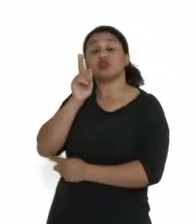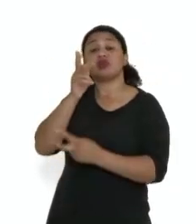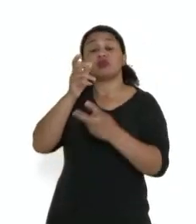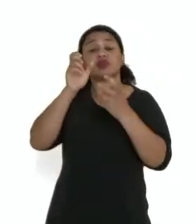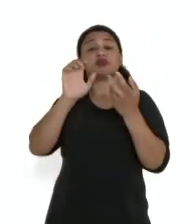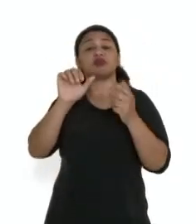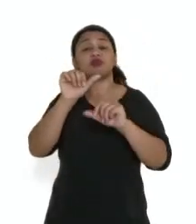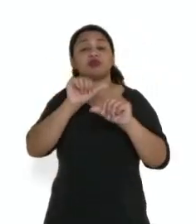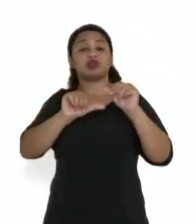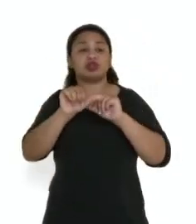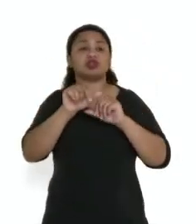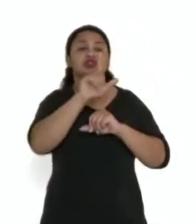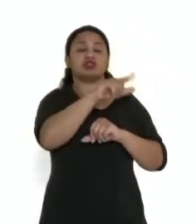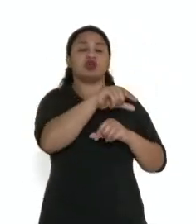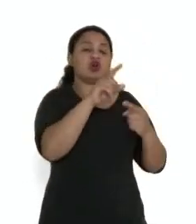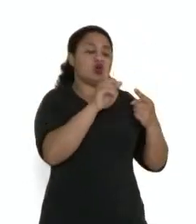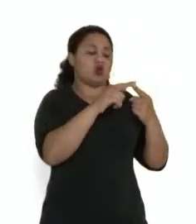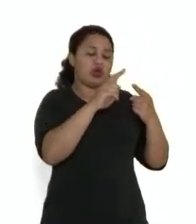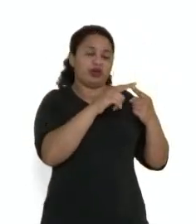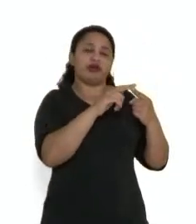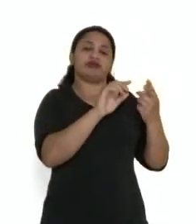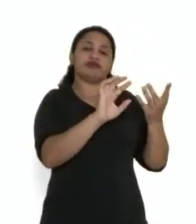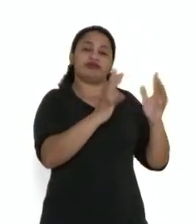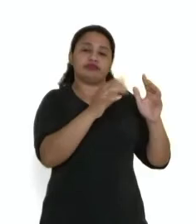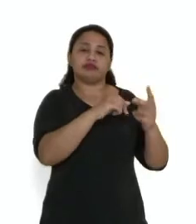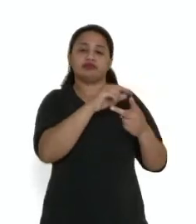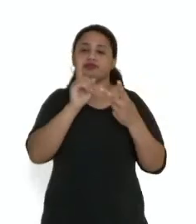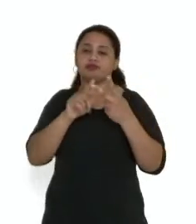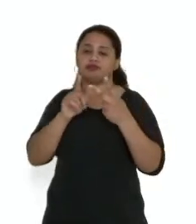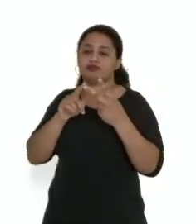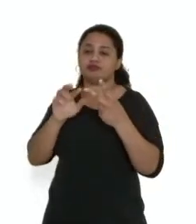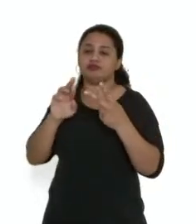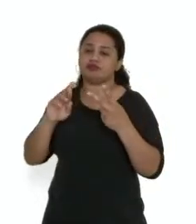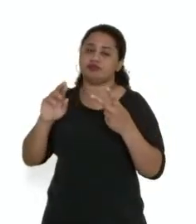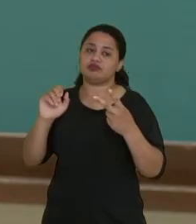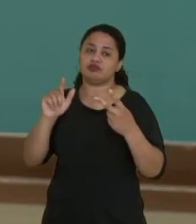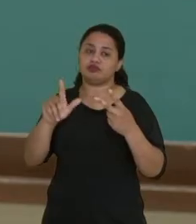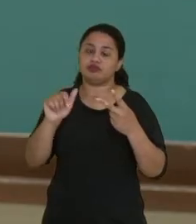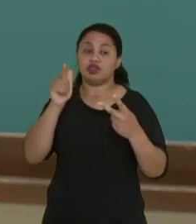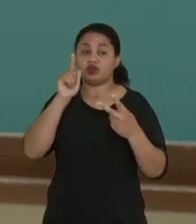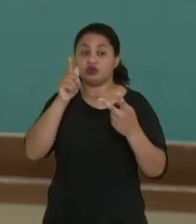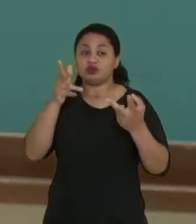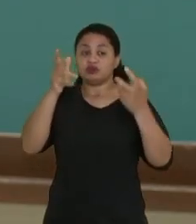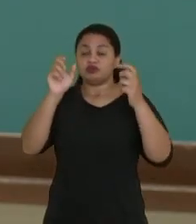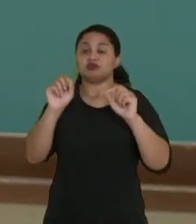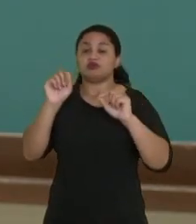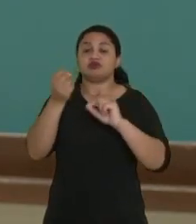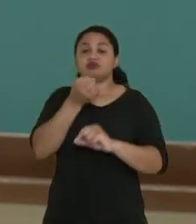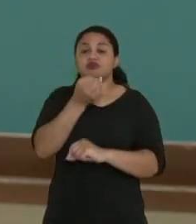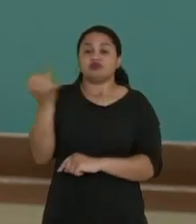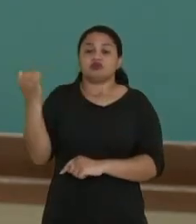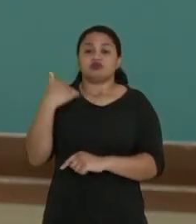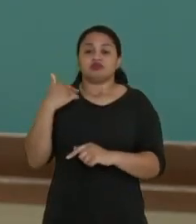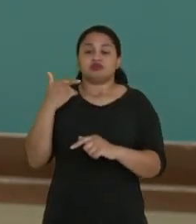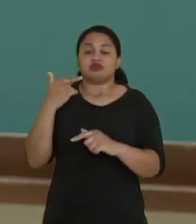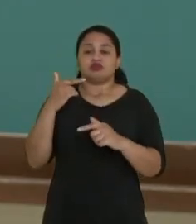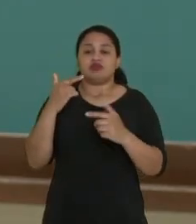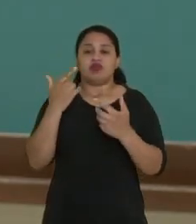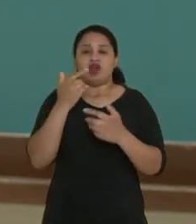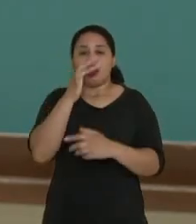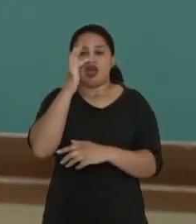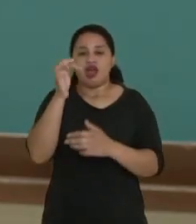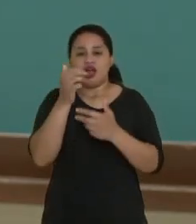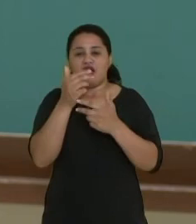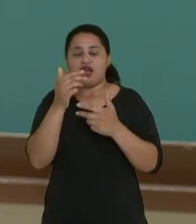o clima equatorial úmido e o clima tropical, eu observo aqui já uma quantidade menor de vegetação, um